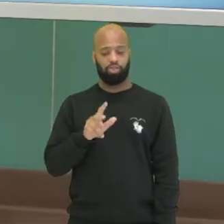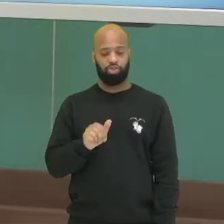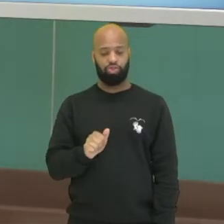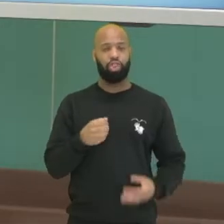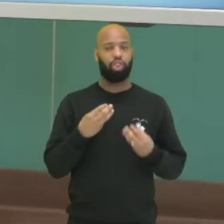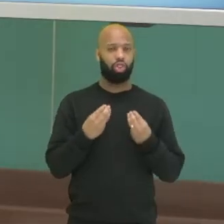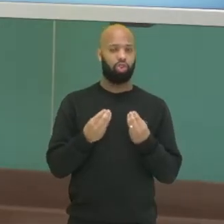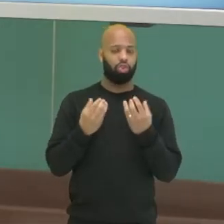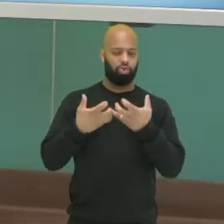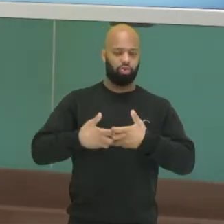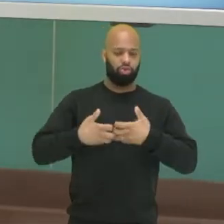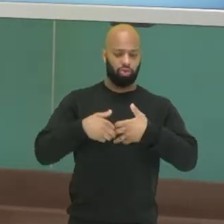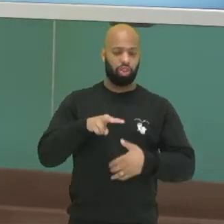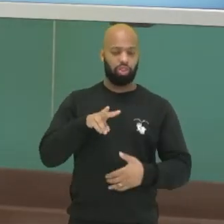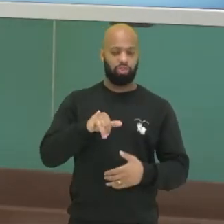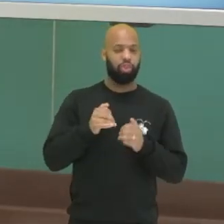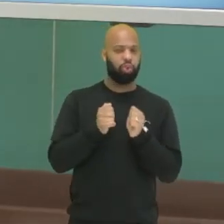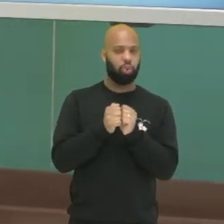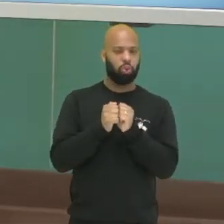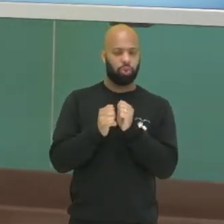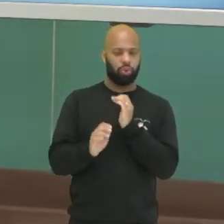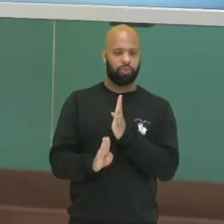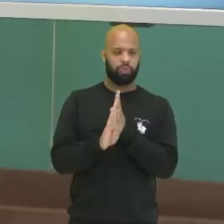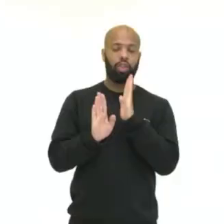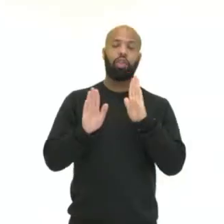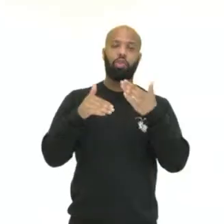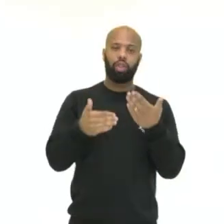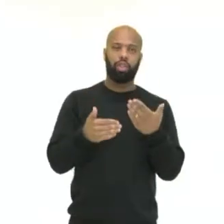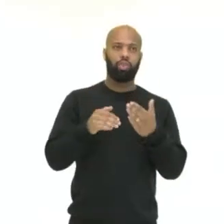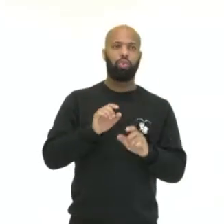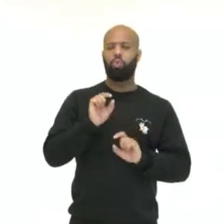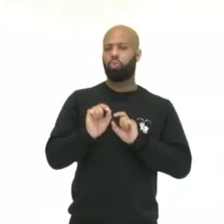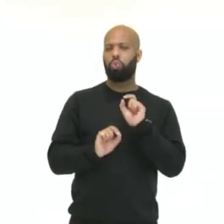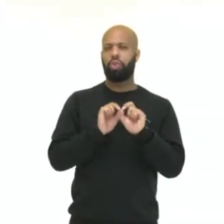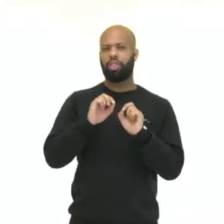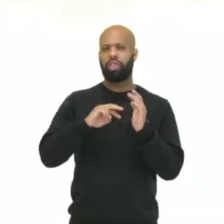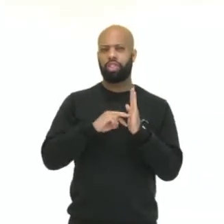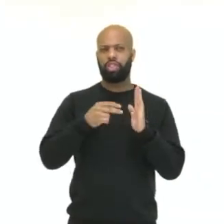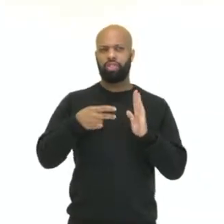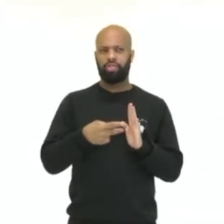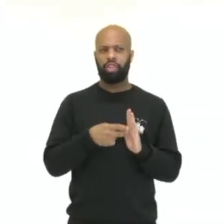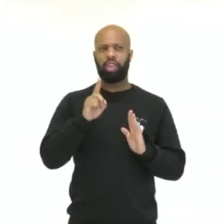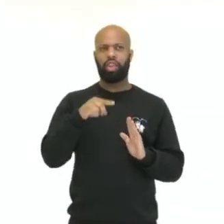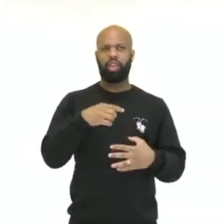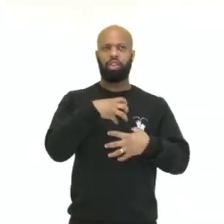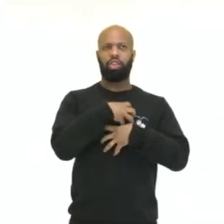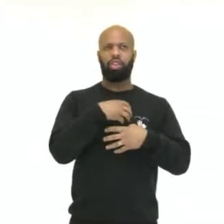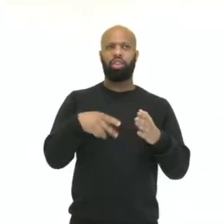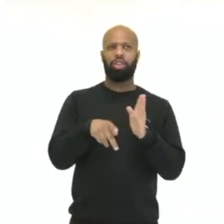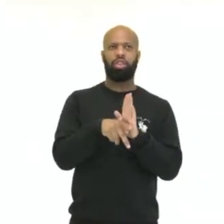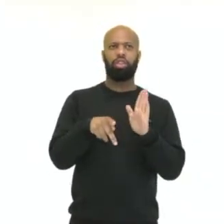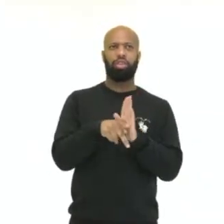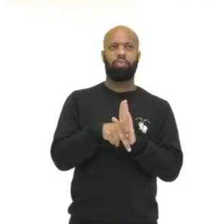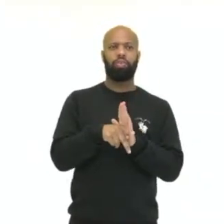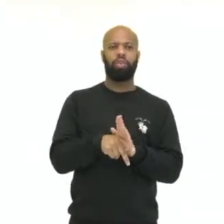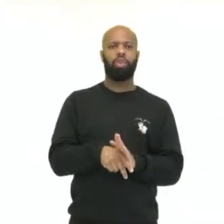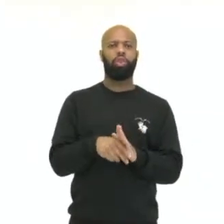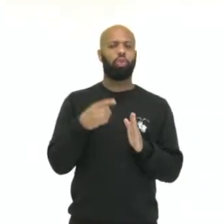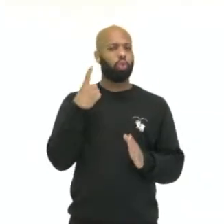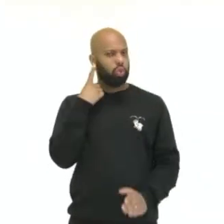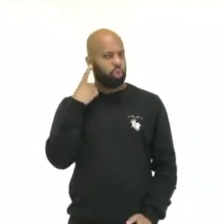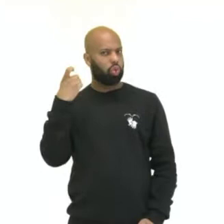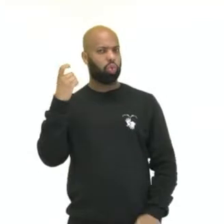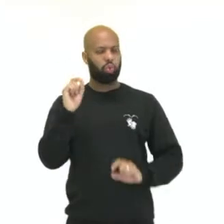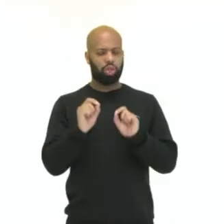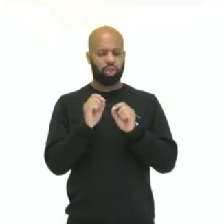juntos descobrir isso daí. Bom, sonoplastia é a reconstrução artificial dos efeitos sonoros que acompanham